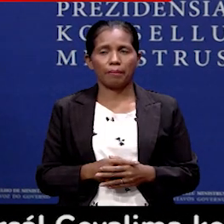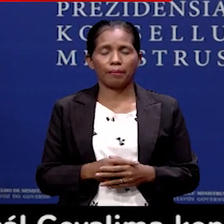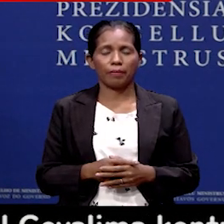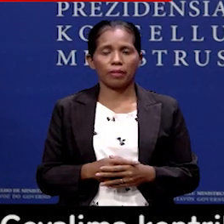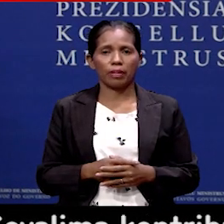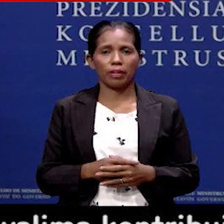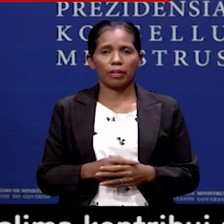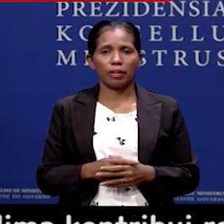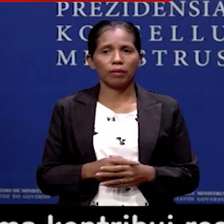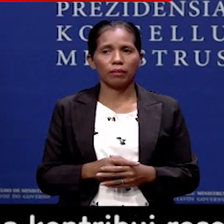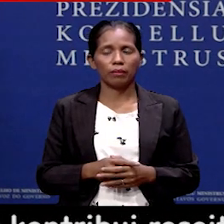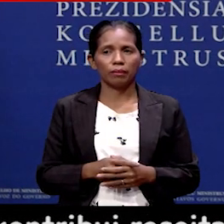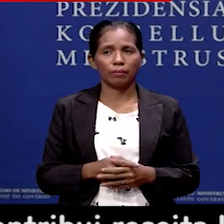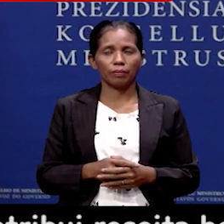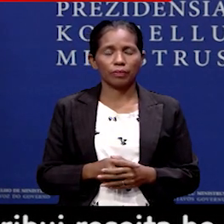Lili.